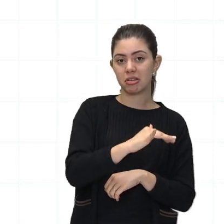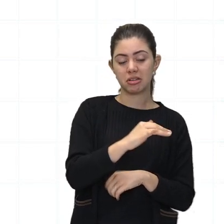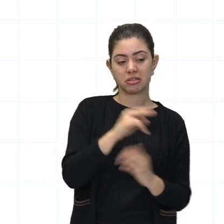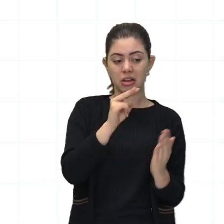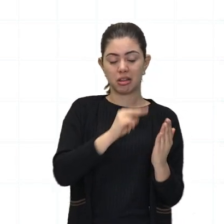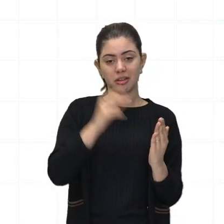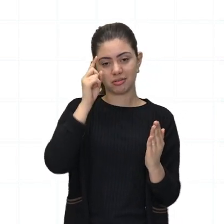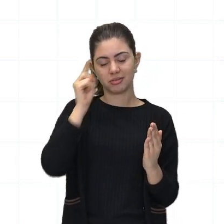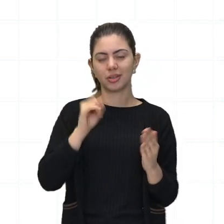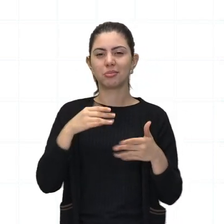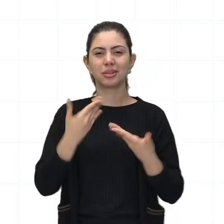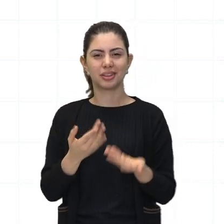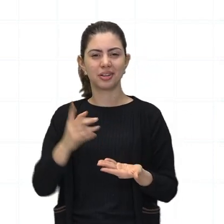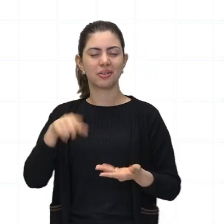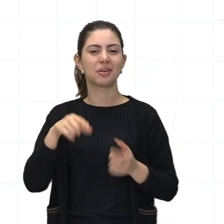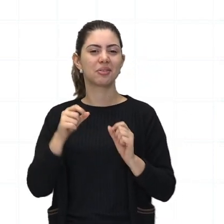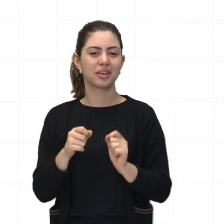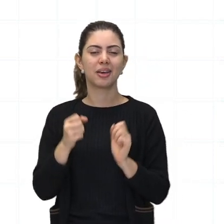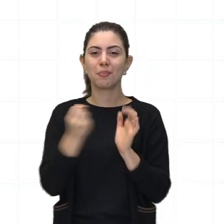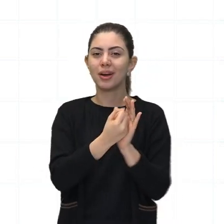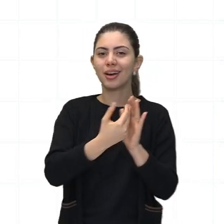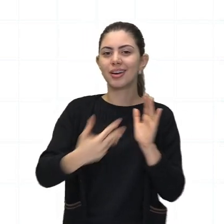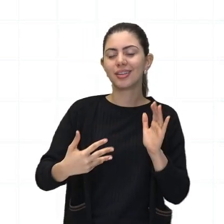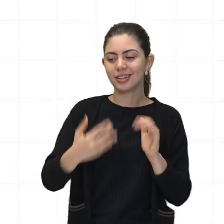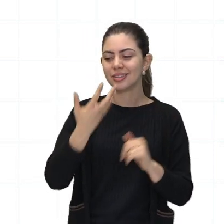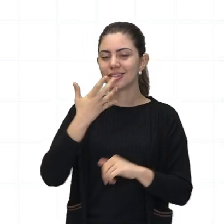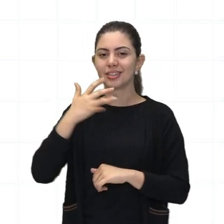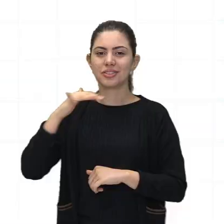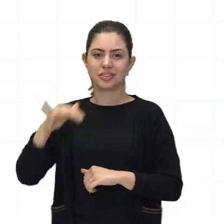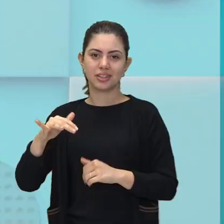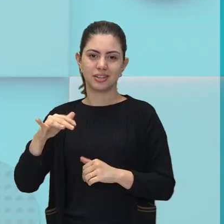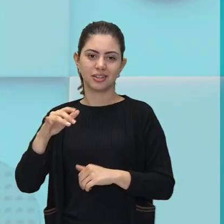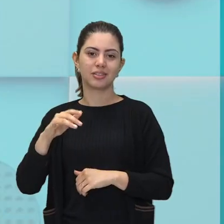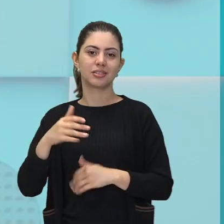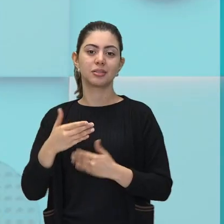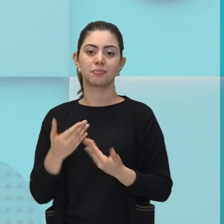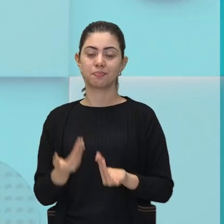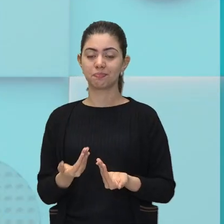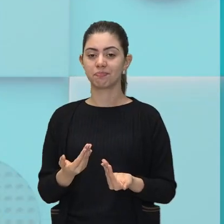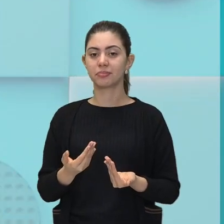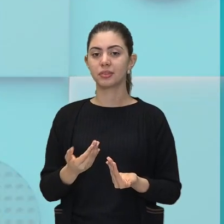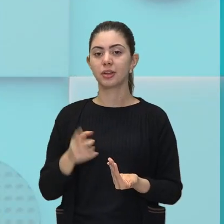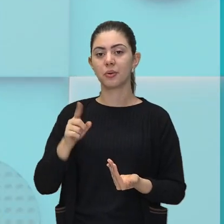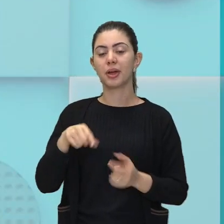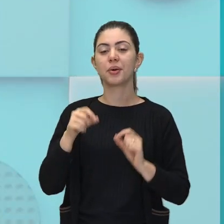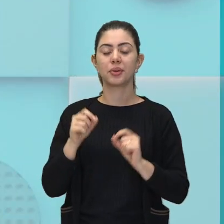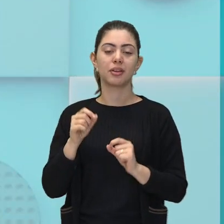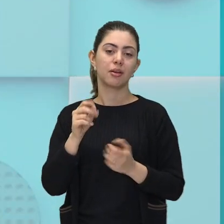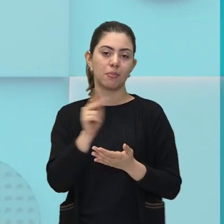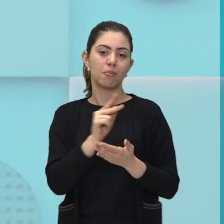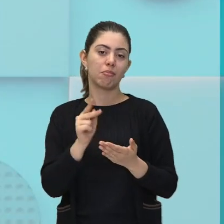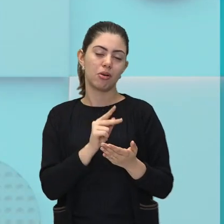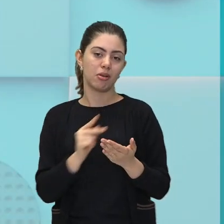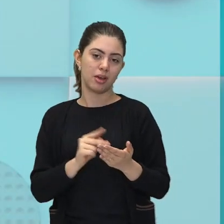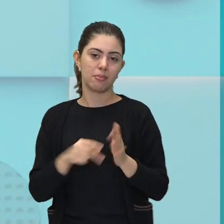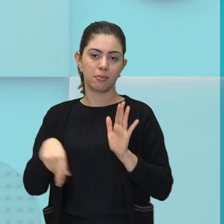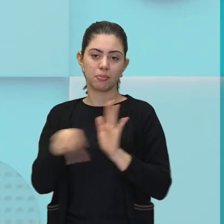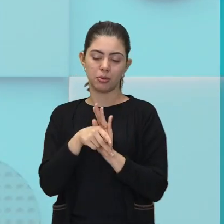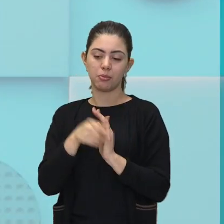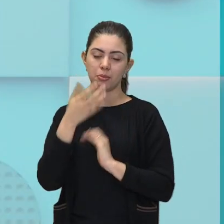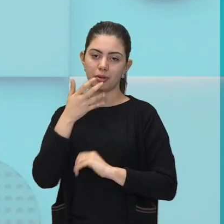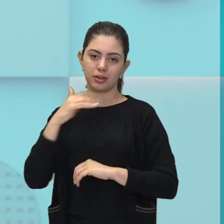bastante infantis, mas ao mesmo tempo não é porque eles são infantis que eles não são sérios, que eles não são bonitos. Então, traz